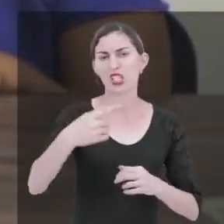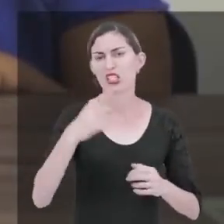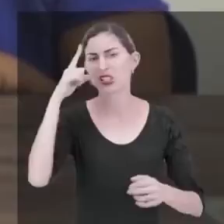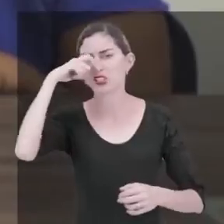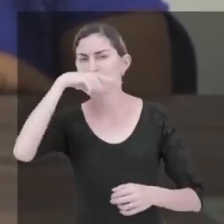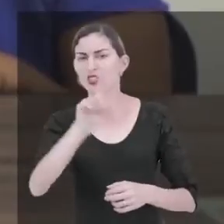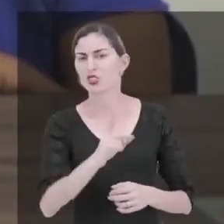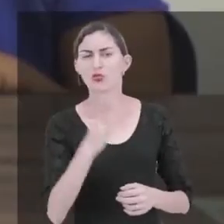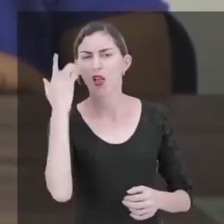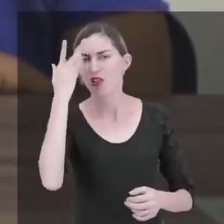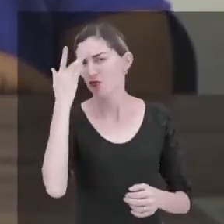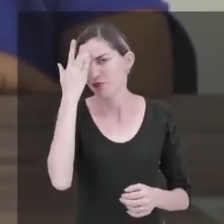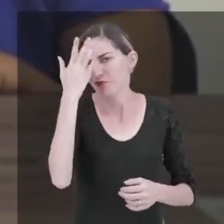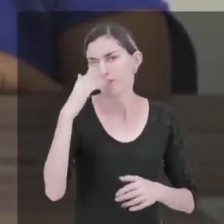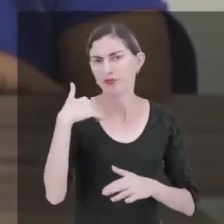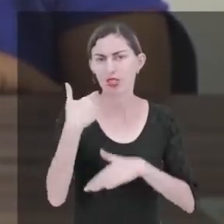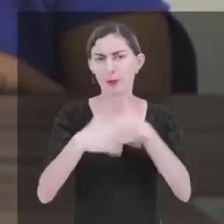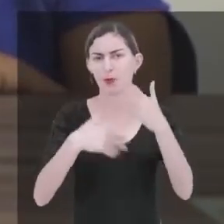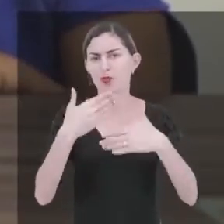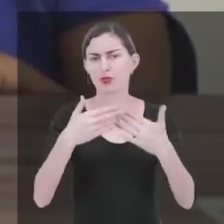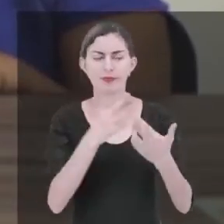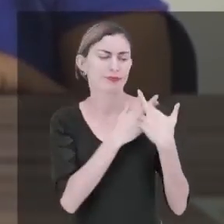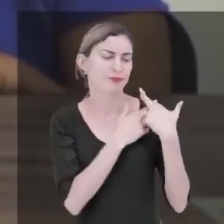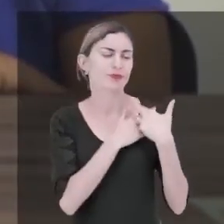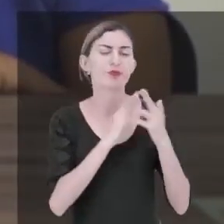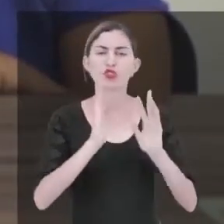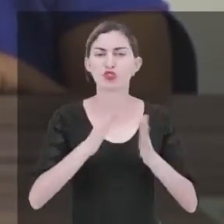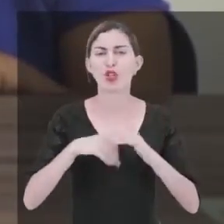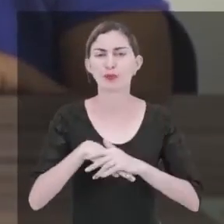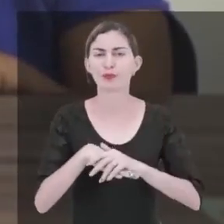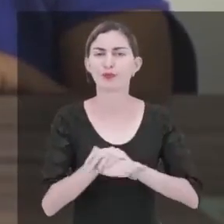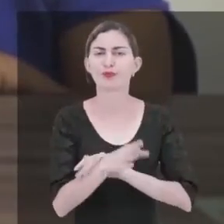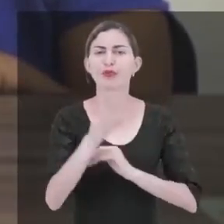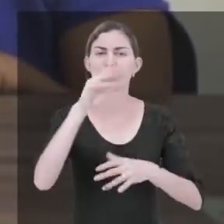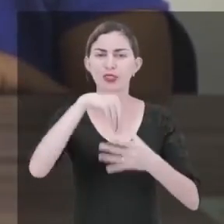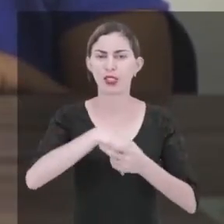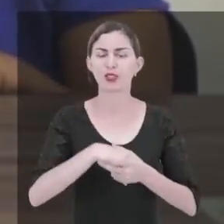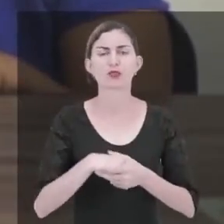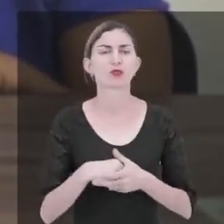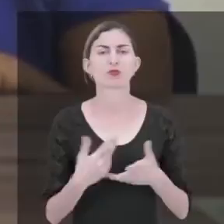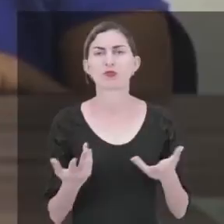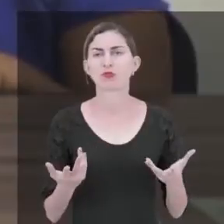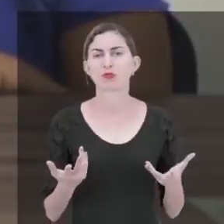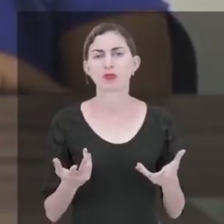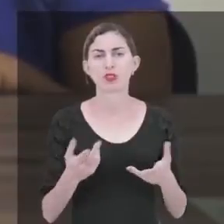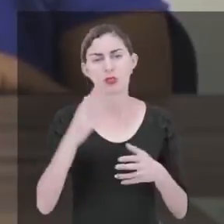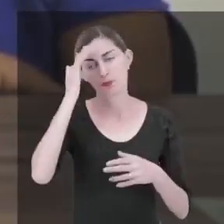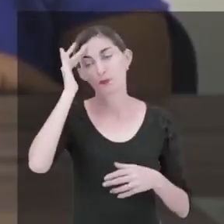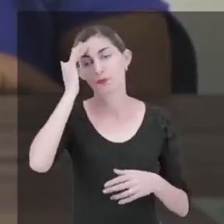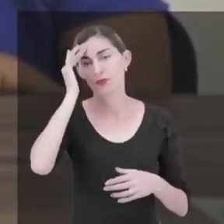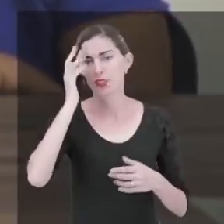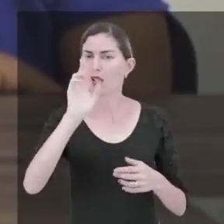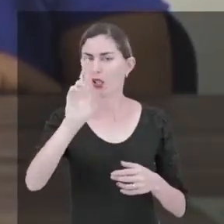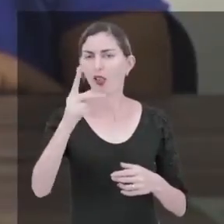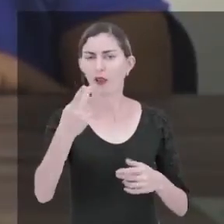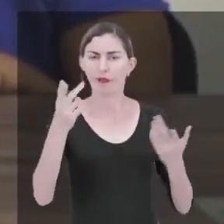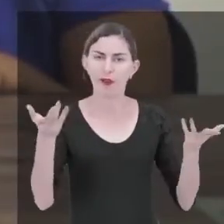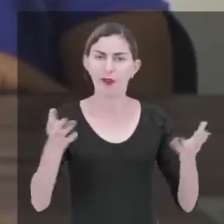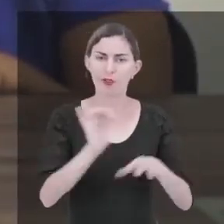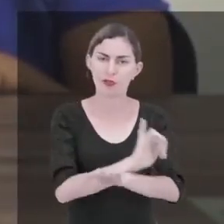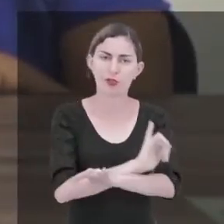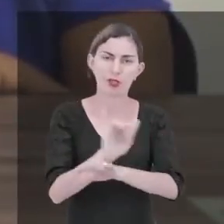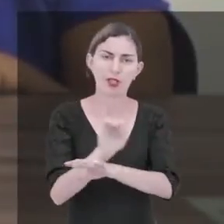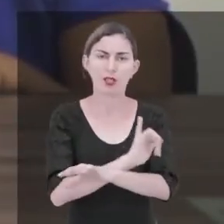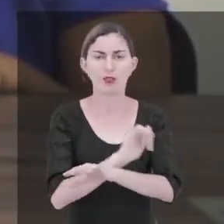fica tão difícil quando você assume essa responsabilidade internamente dentro de você e entende que RH